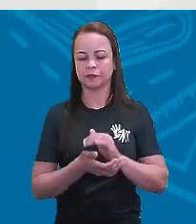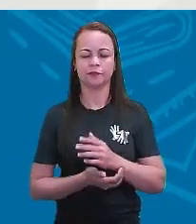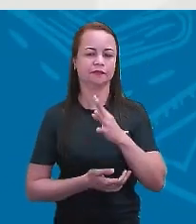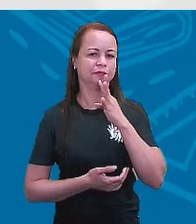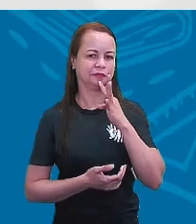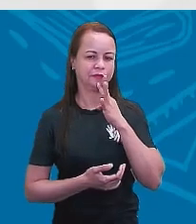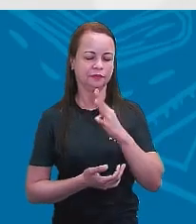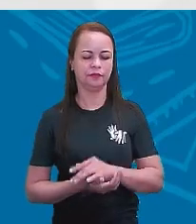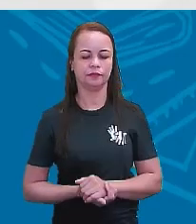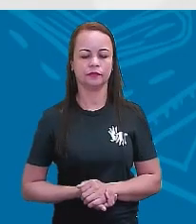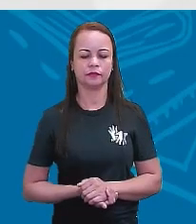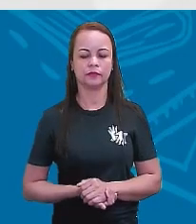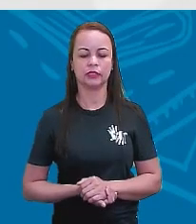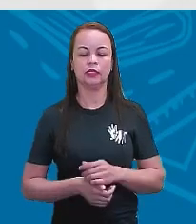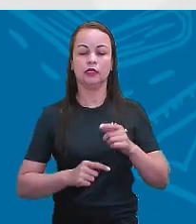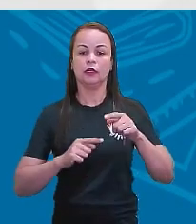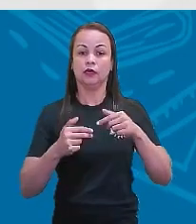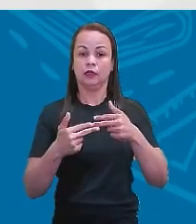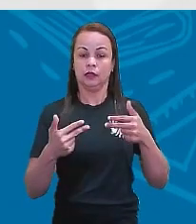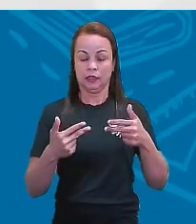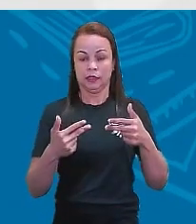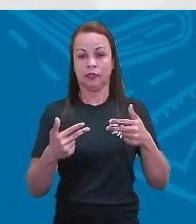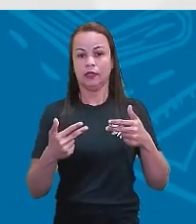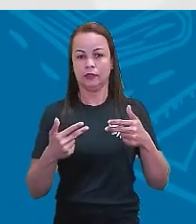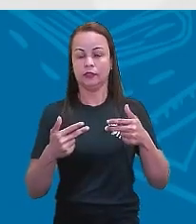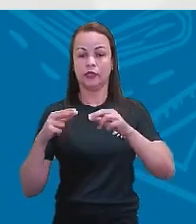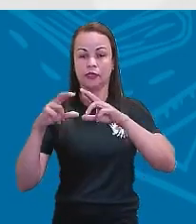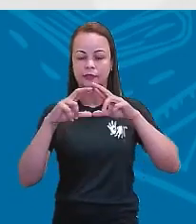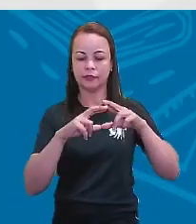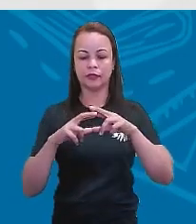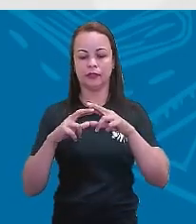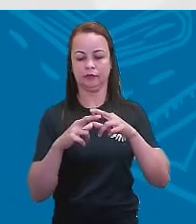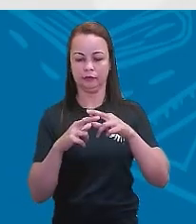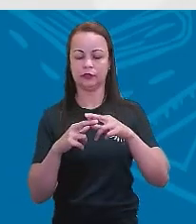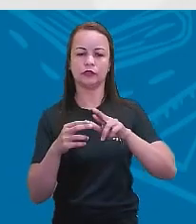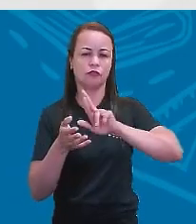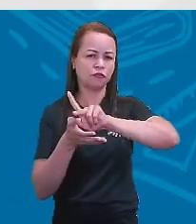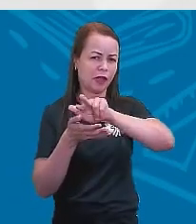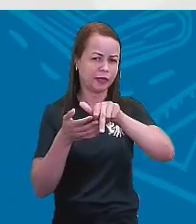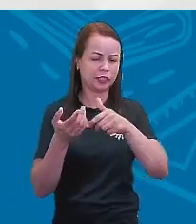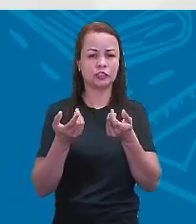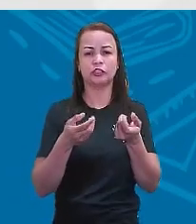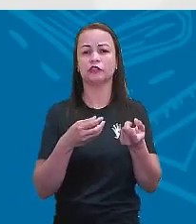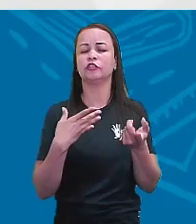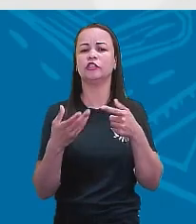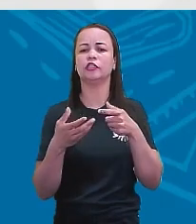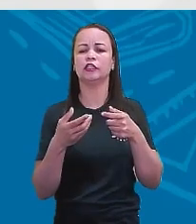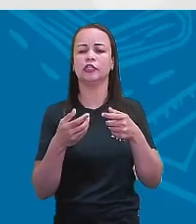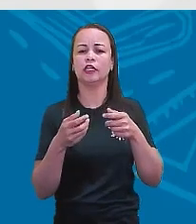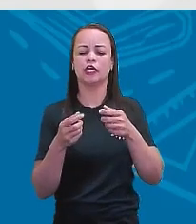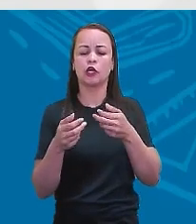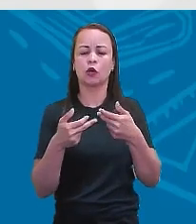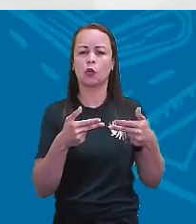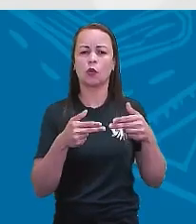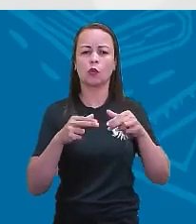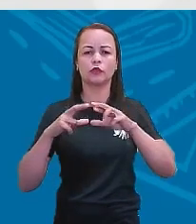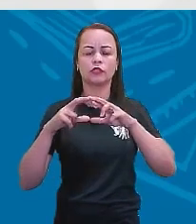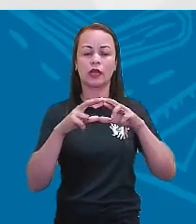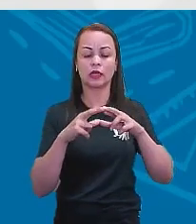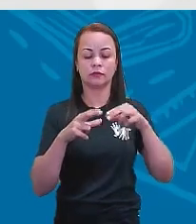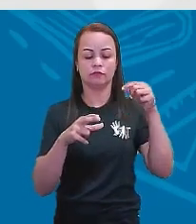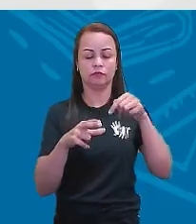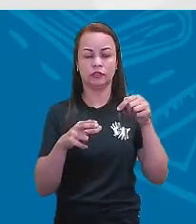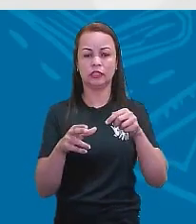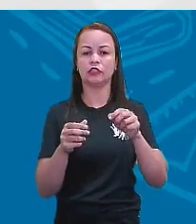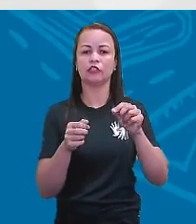pouquinho. Os materiais recicláveis são aqueles que possuem a alternativa de retornar à cadeia produtiva